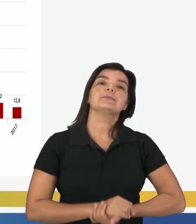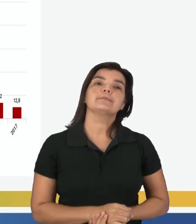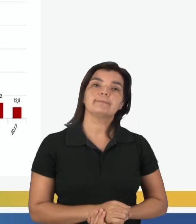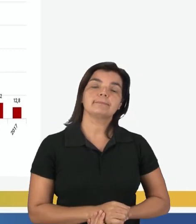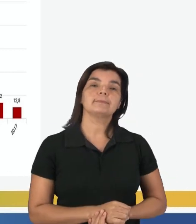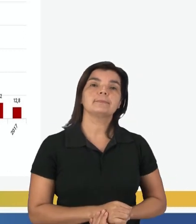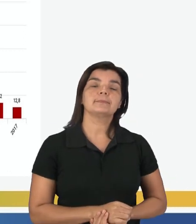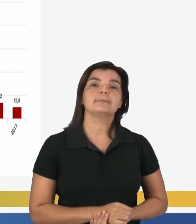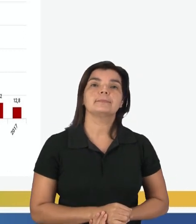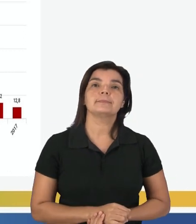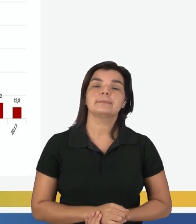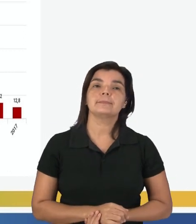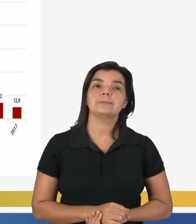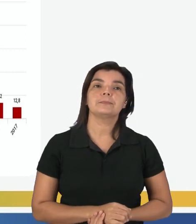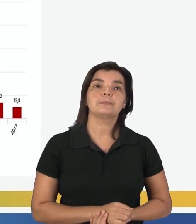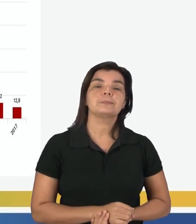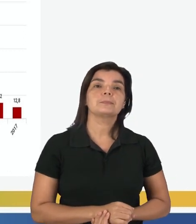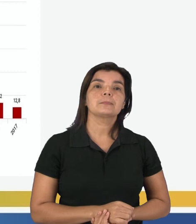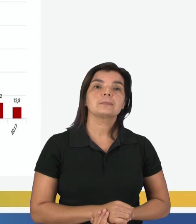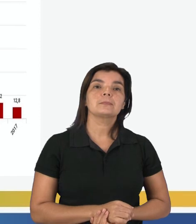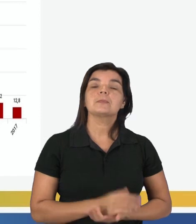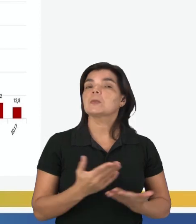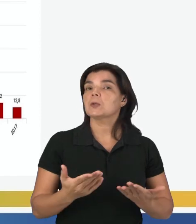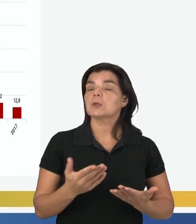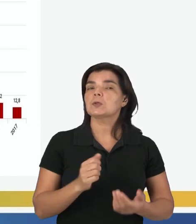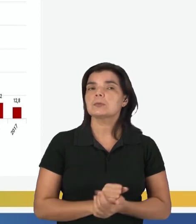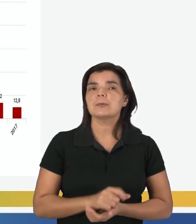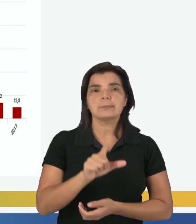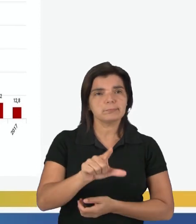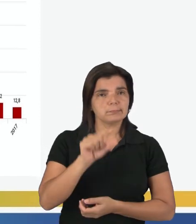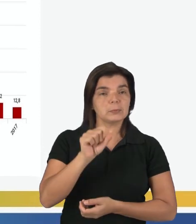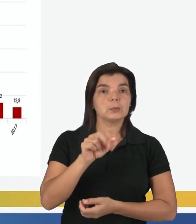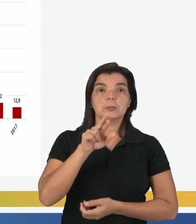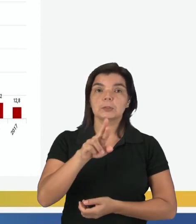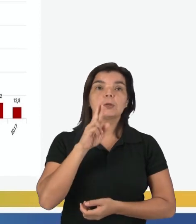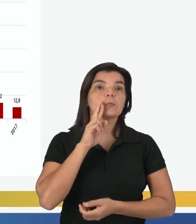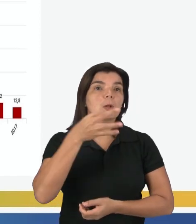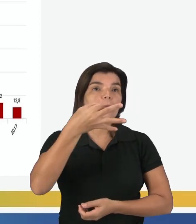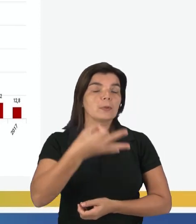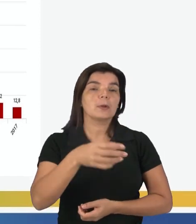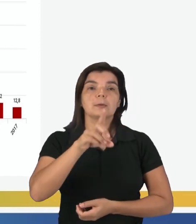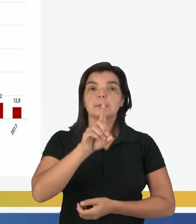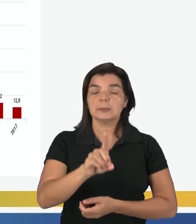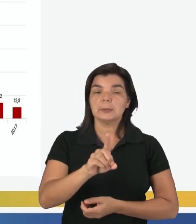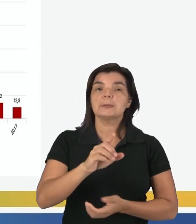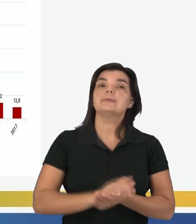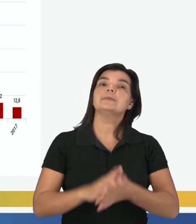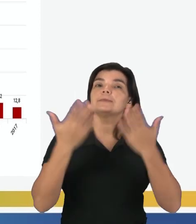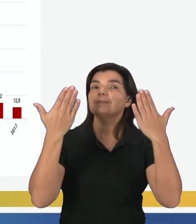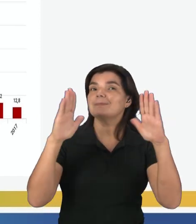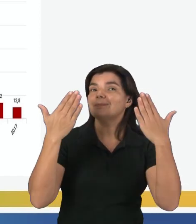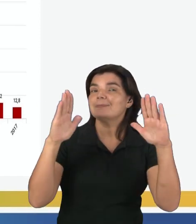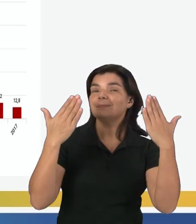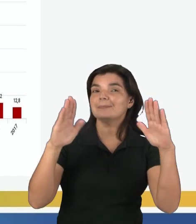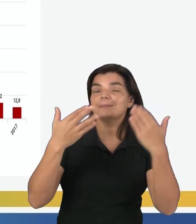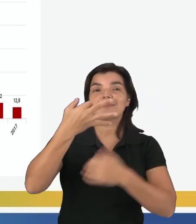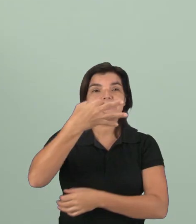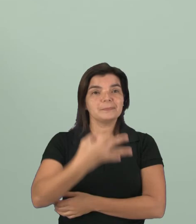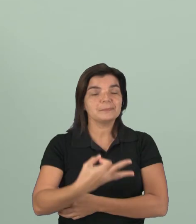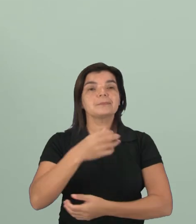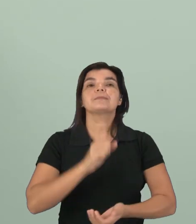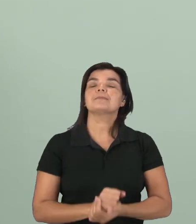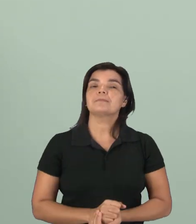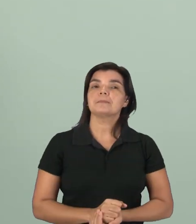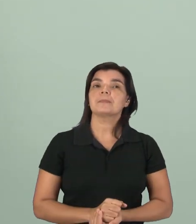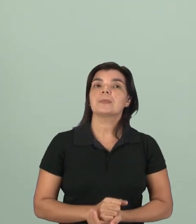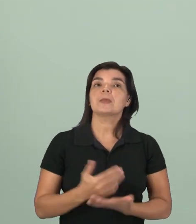queda na mortalidade infantil. E aí, fez a sua escolha? Se você disse que a resposta certa é a letra D, está certo,